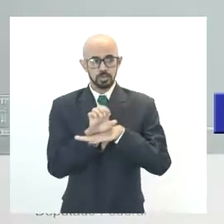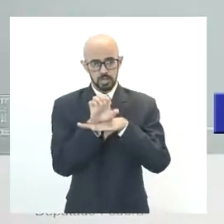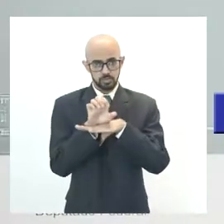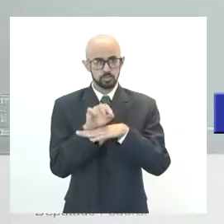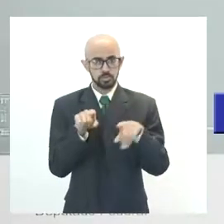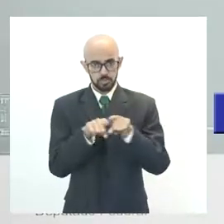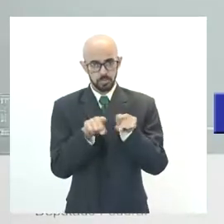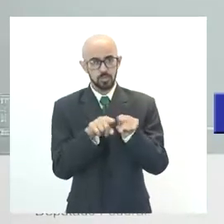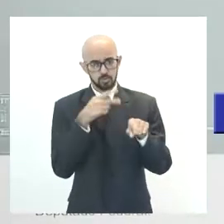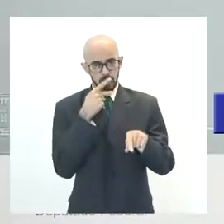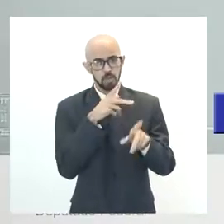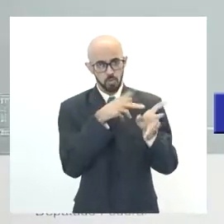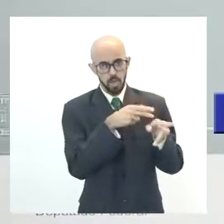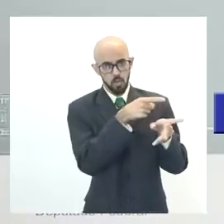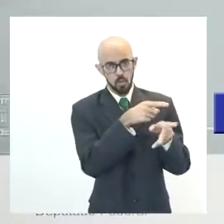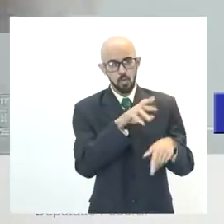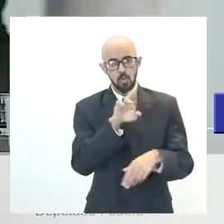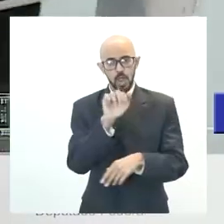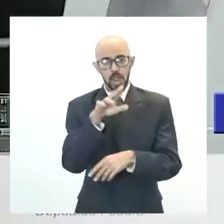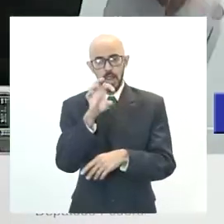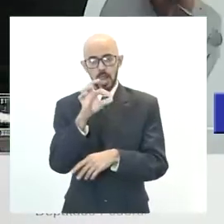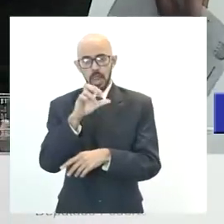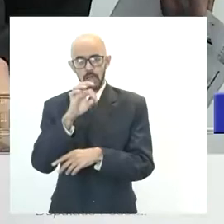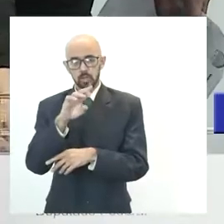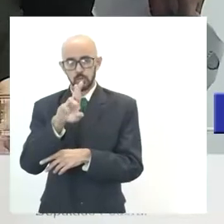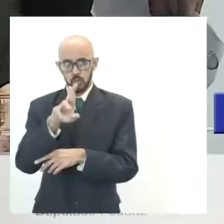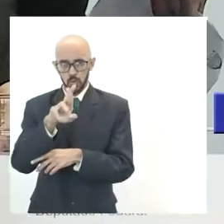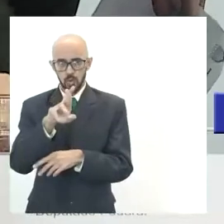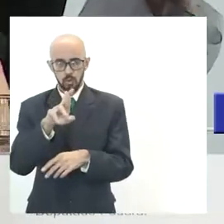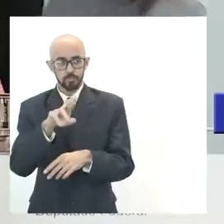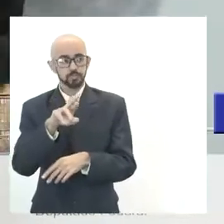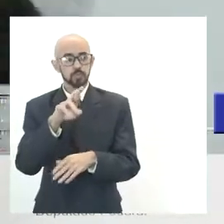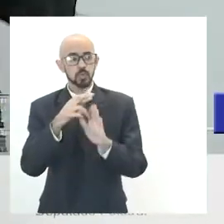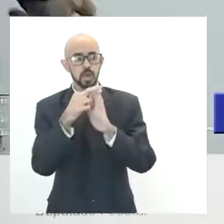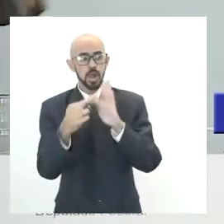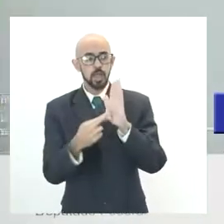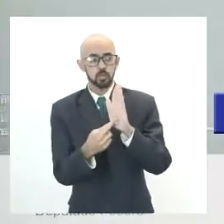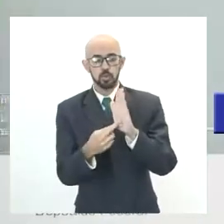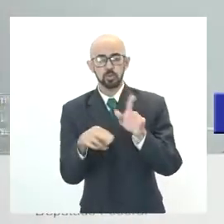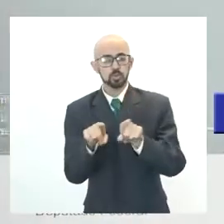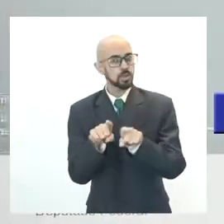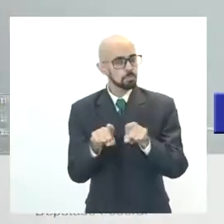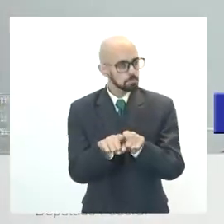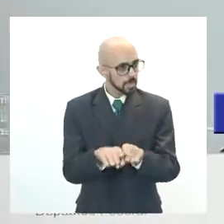relator e também Rei dela aqui